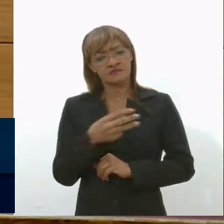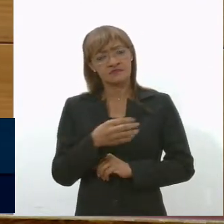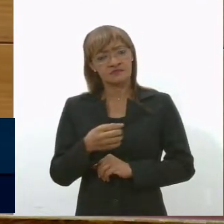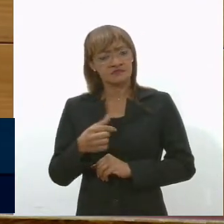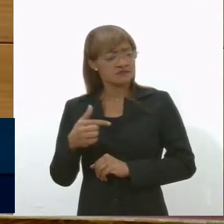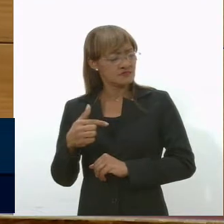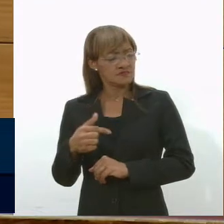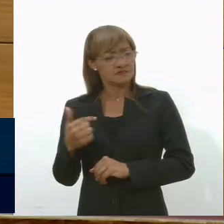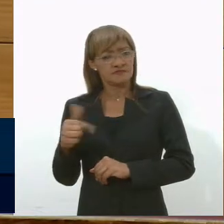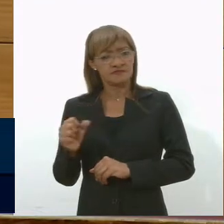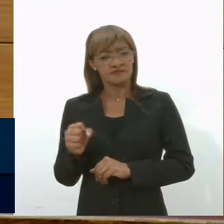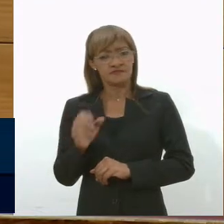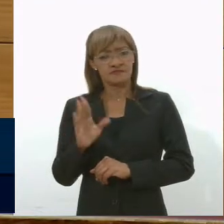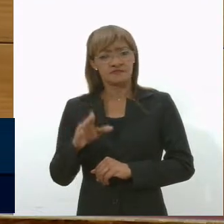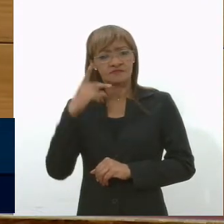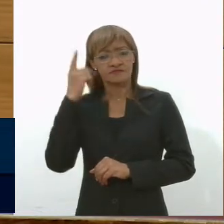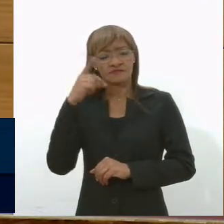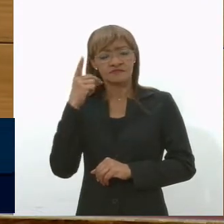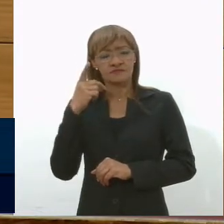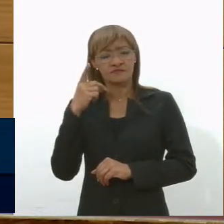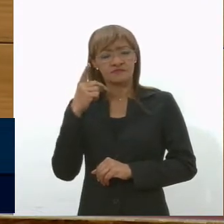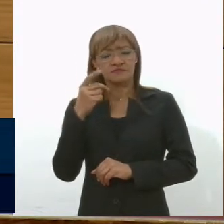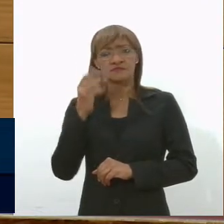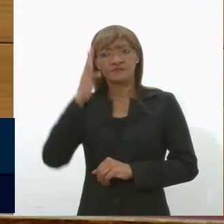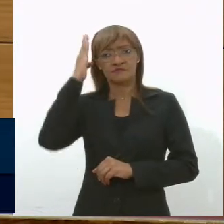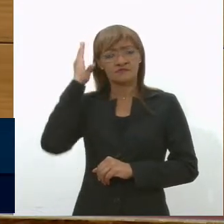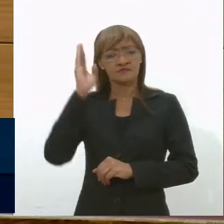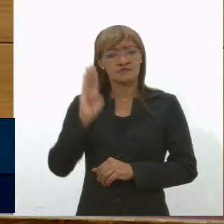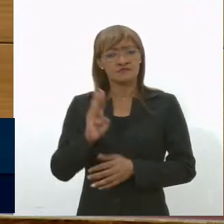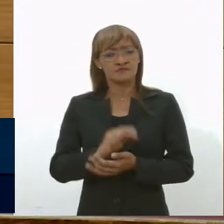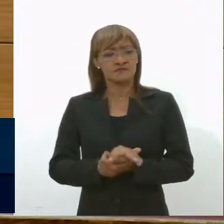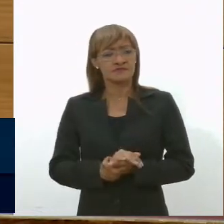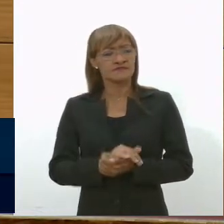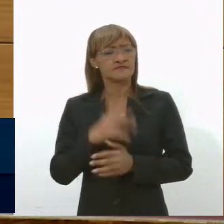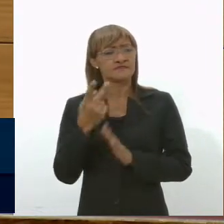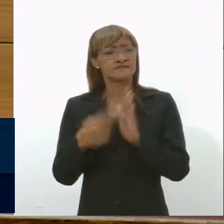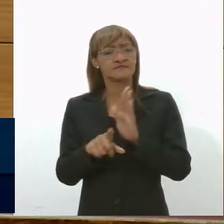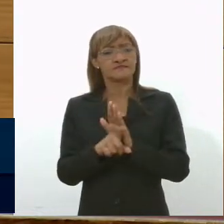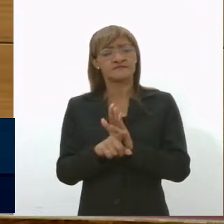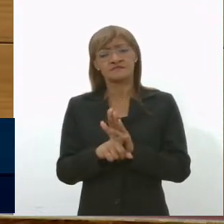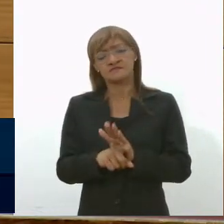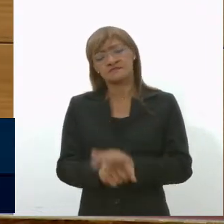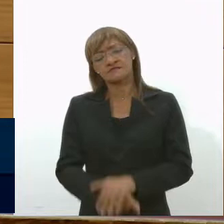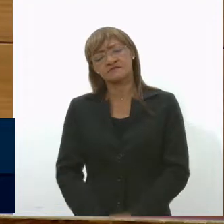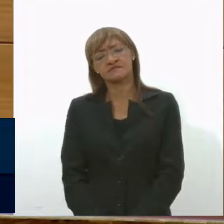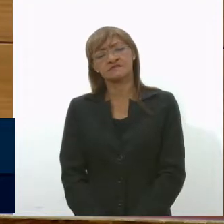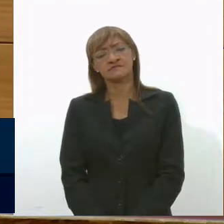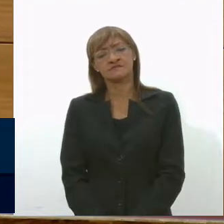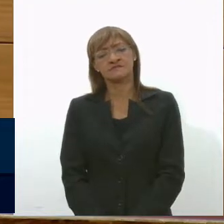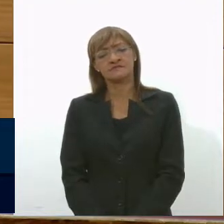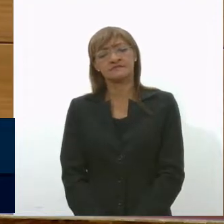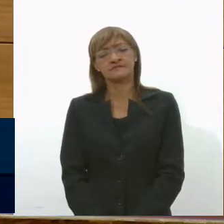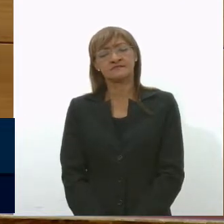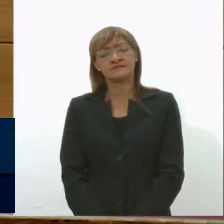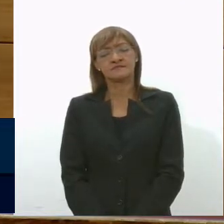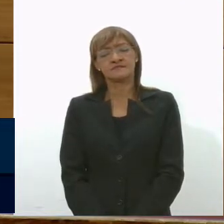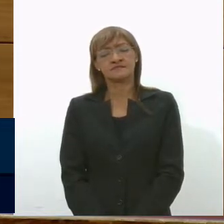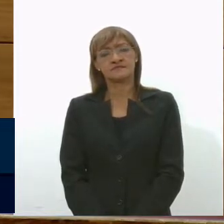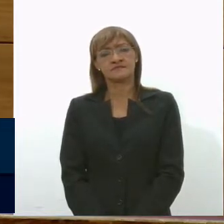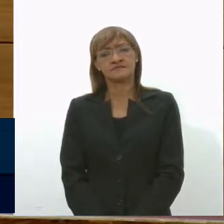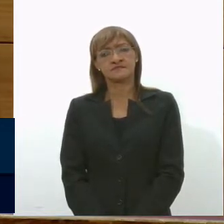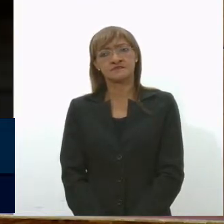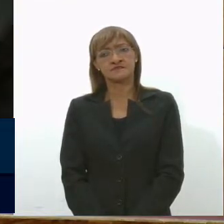voto contra do deputado Irã Barbosa. E por unanimidade, o projeto de lei 313 e 323, nada mais a tratar, o presidente convocou uma